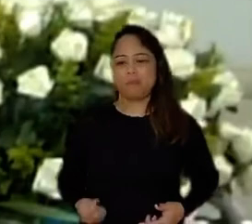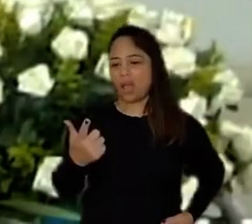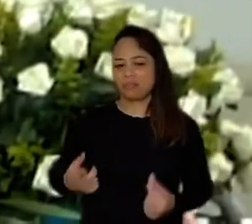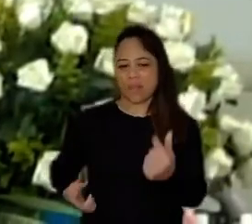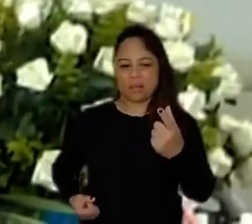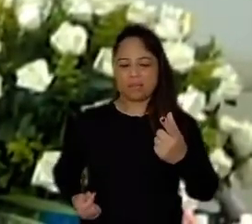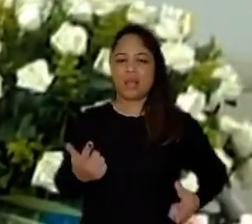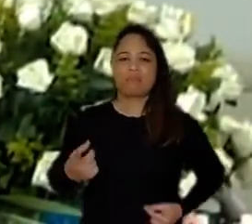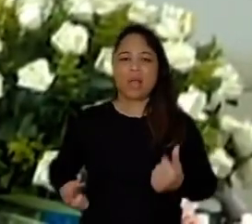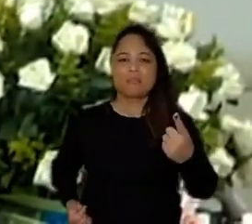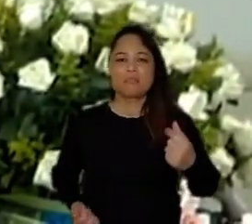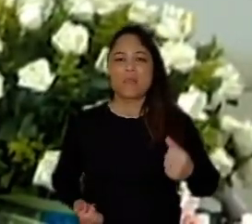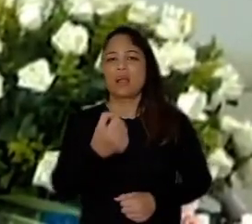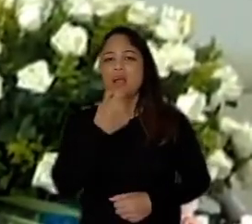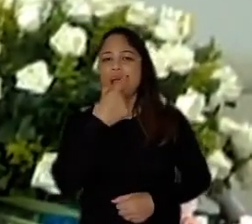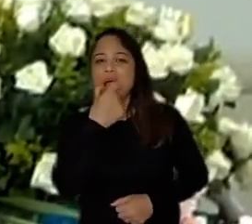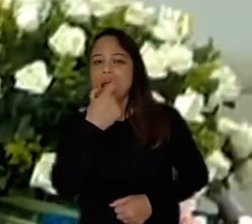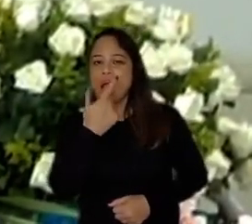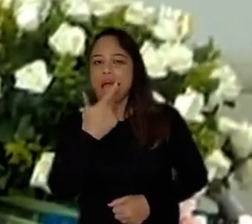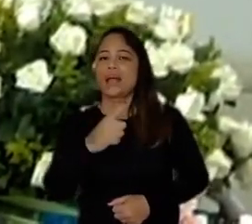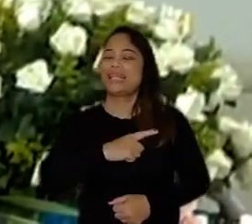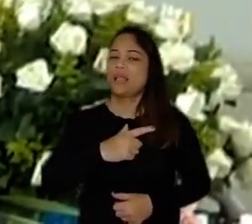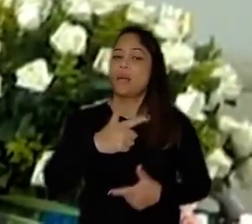embolia pulmonar.